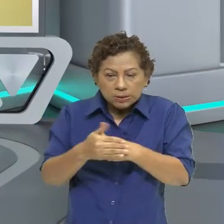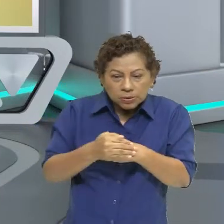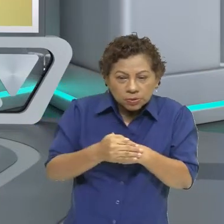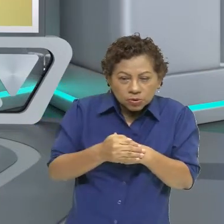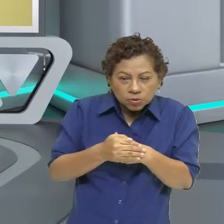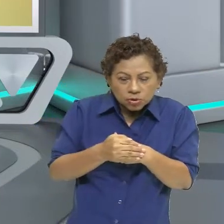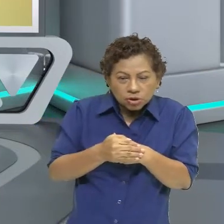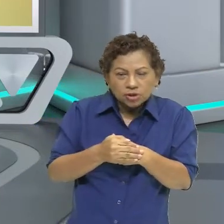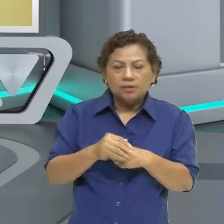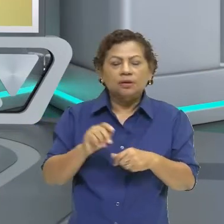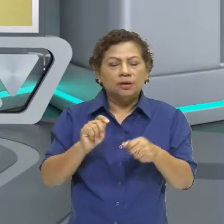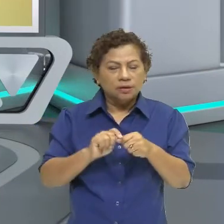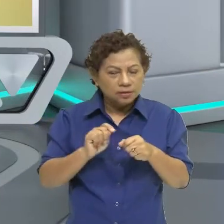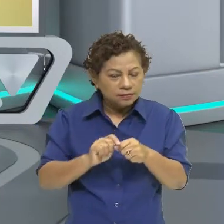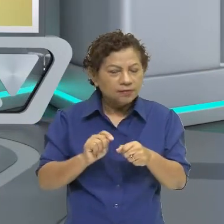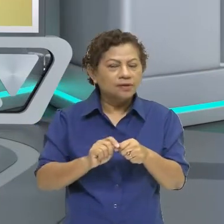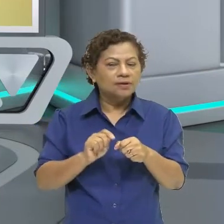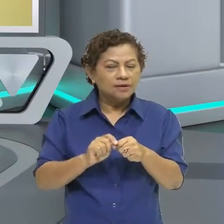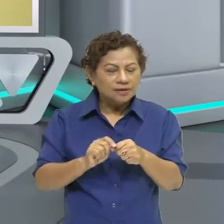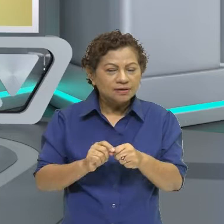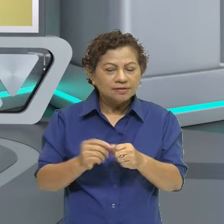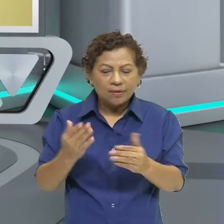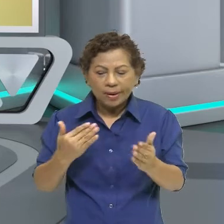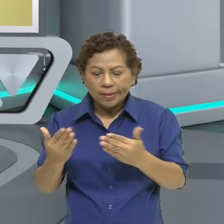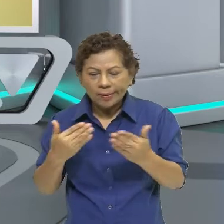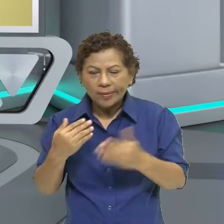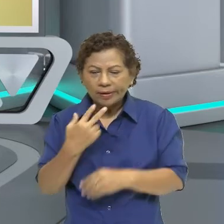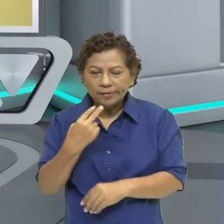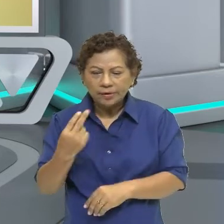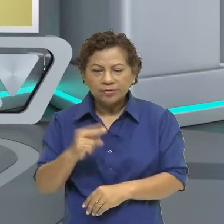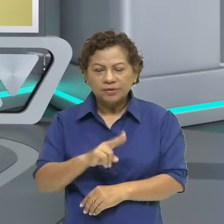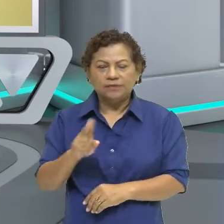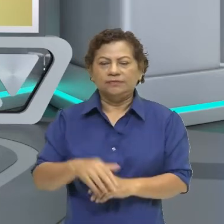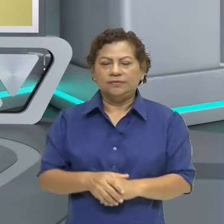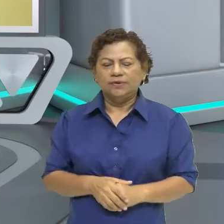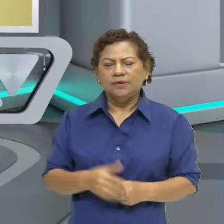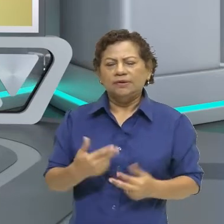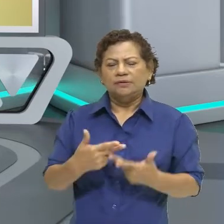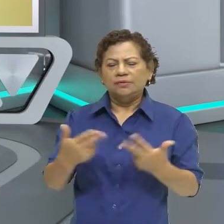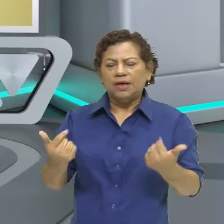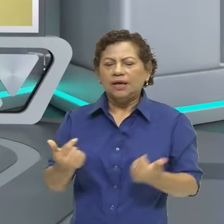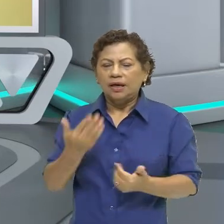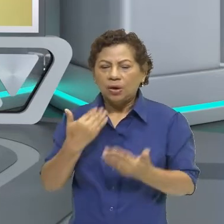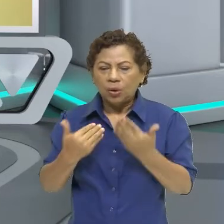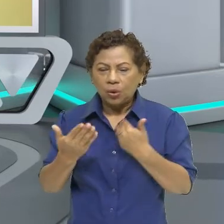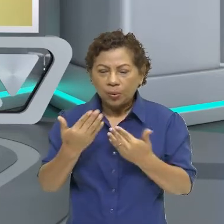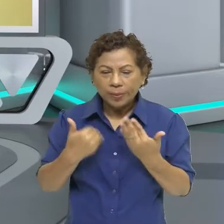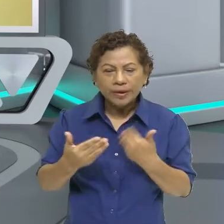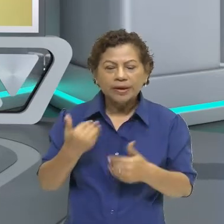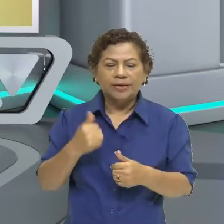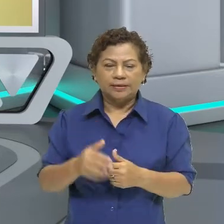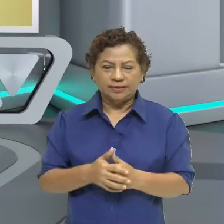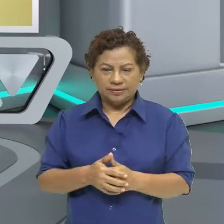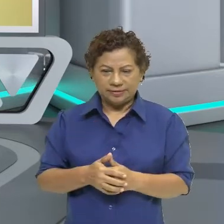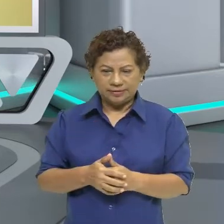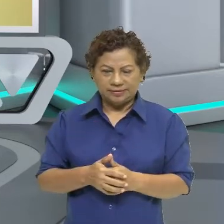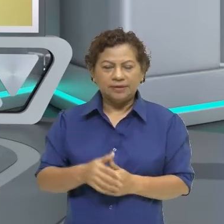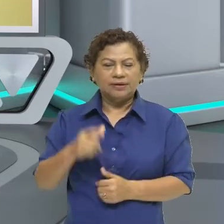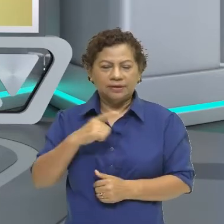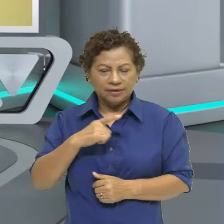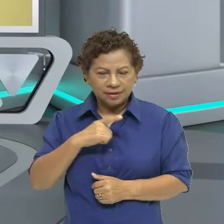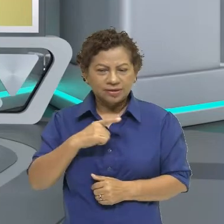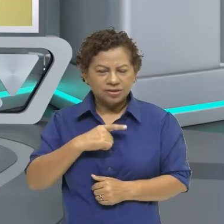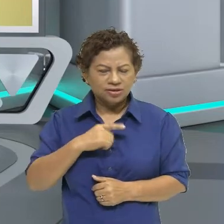meio escondida. Moleque, quiabo, fubá, caçula e angu, cachaça,